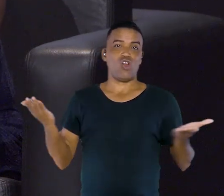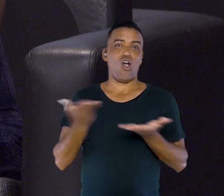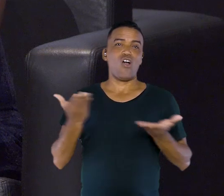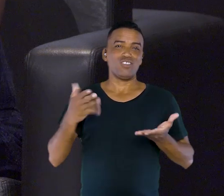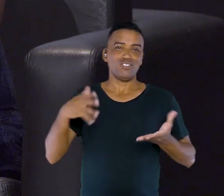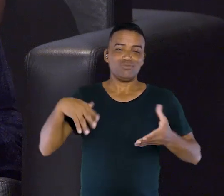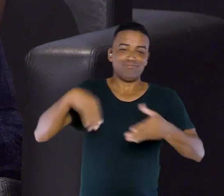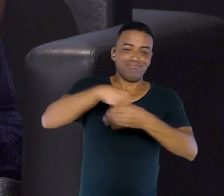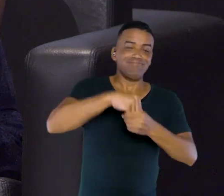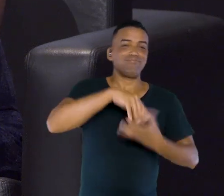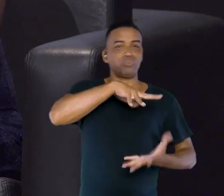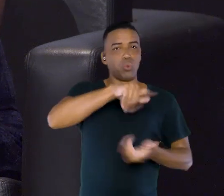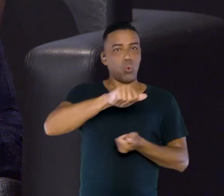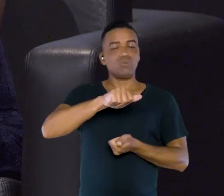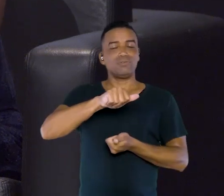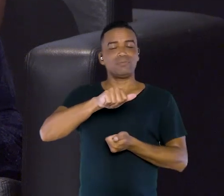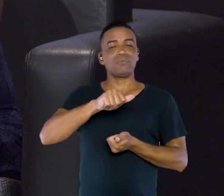nosso.